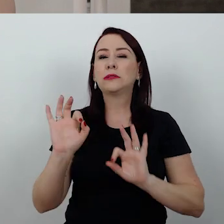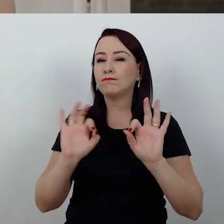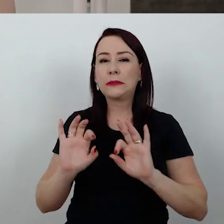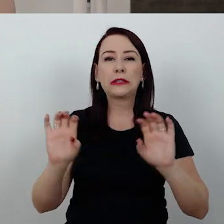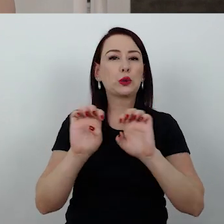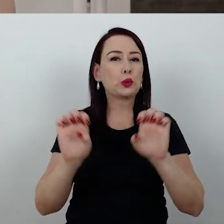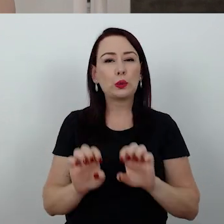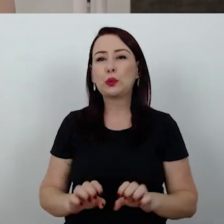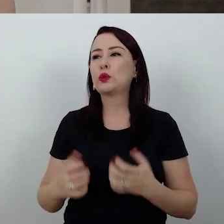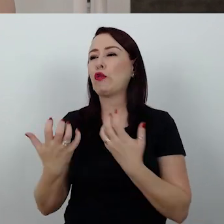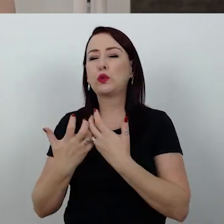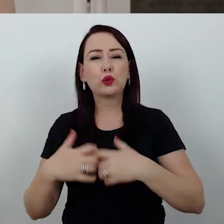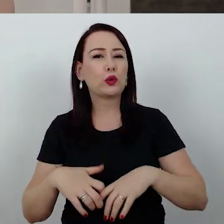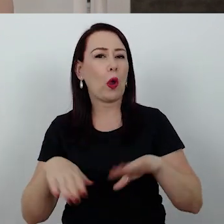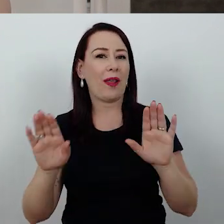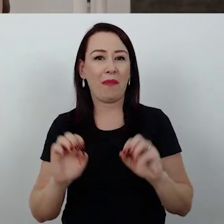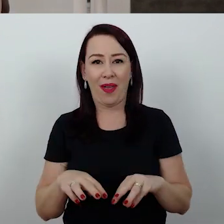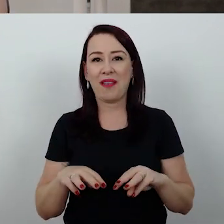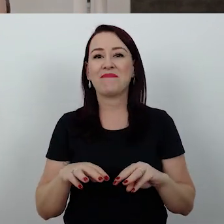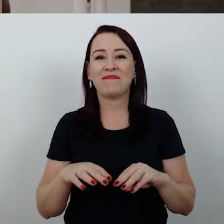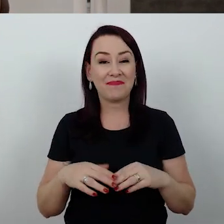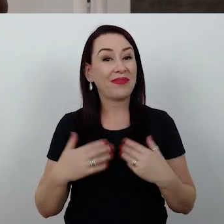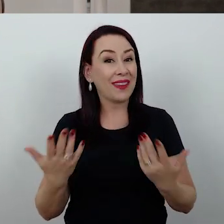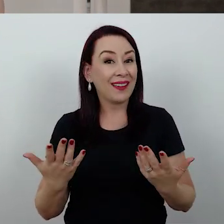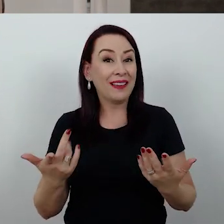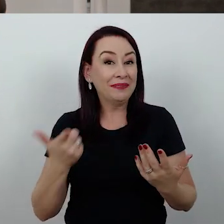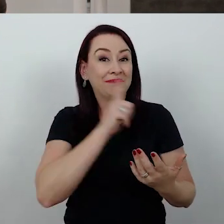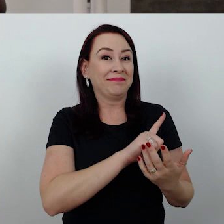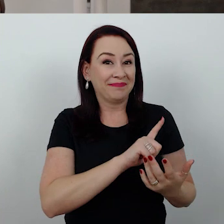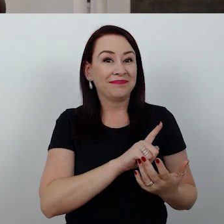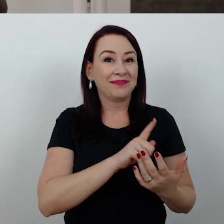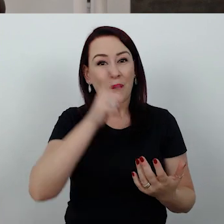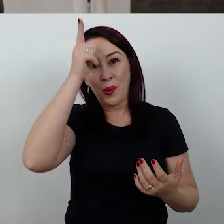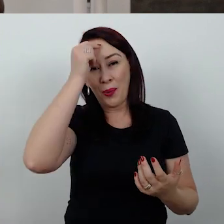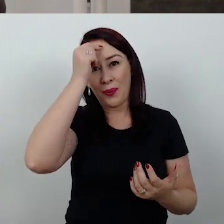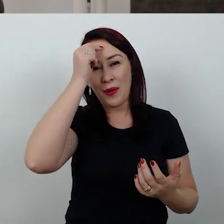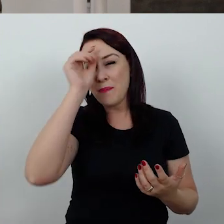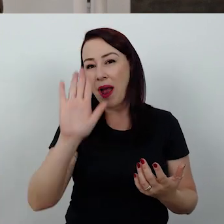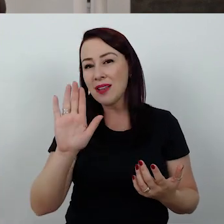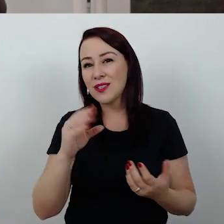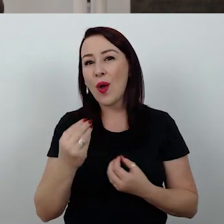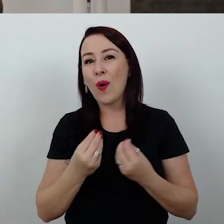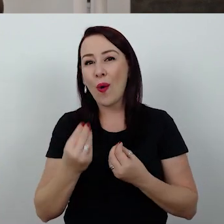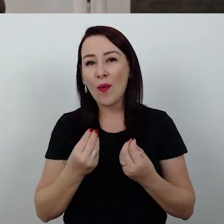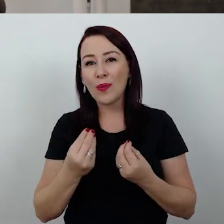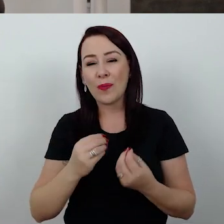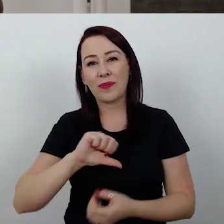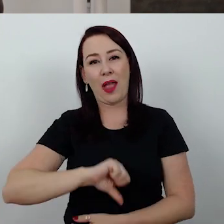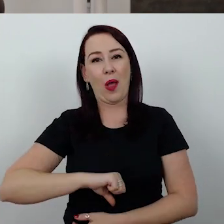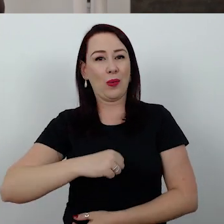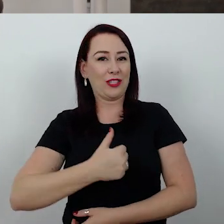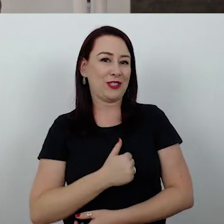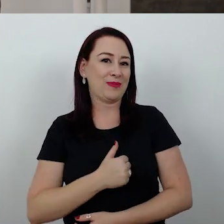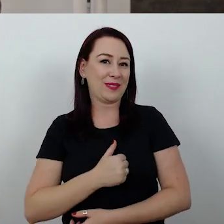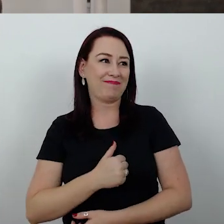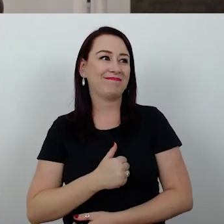decente, com tudo funcionando. Né? Então, aconteceu, saca? E como que aconteceu? Autoestima. Então,